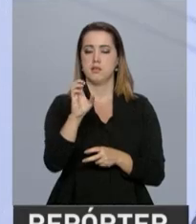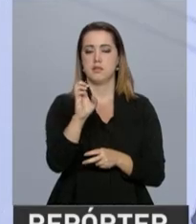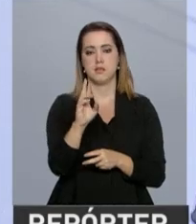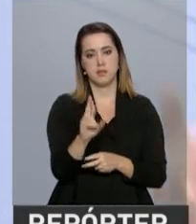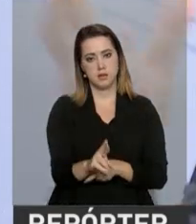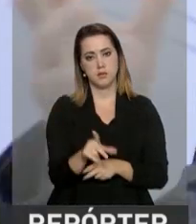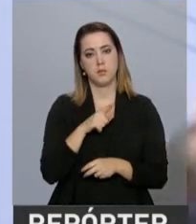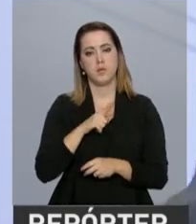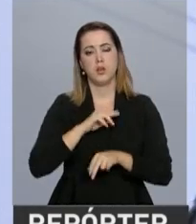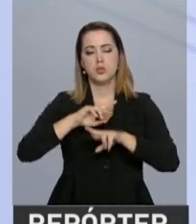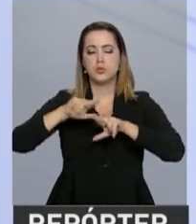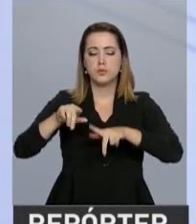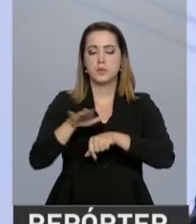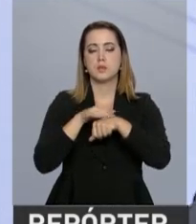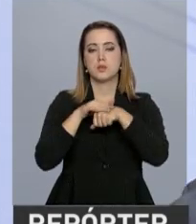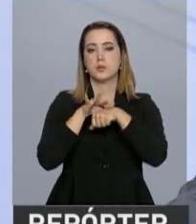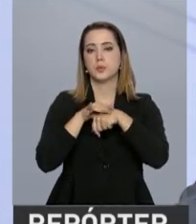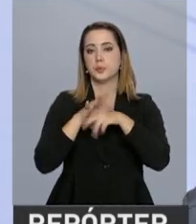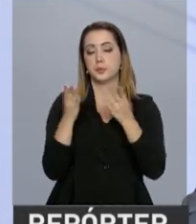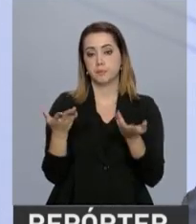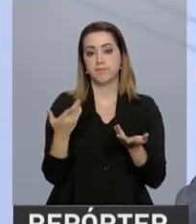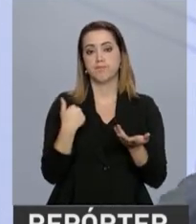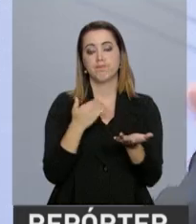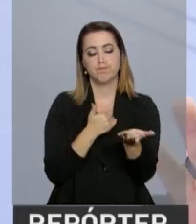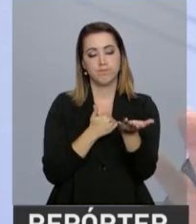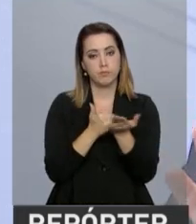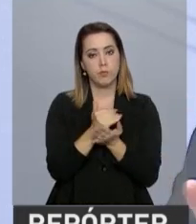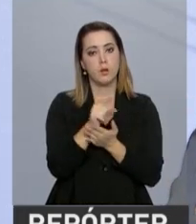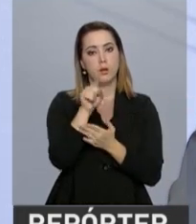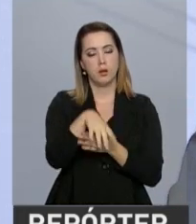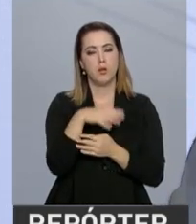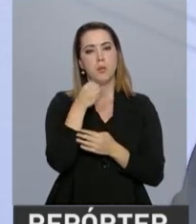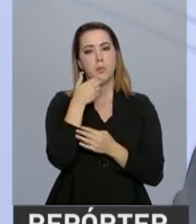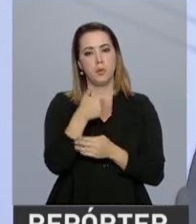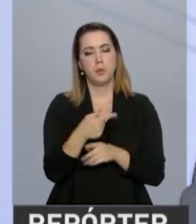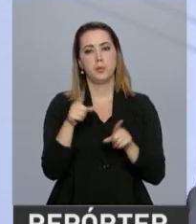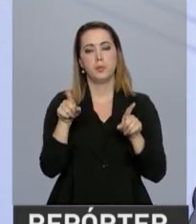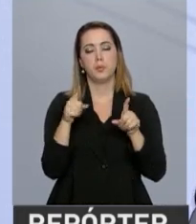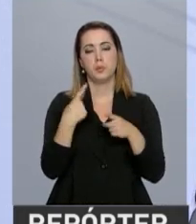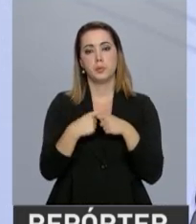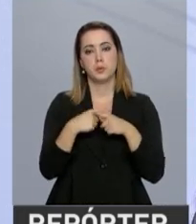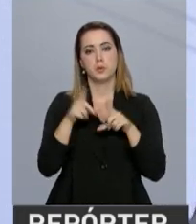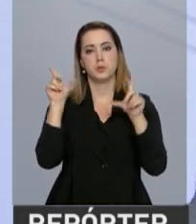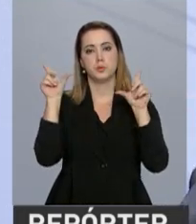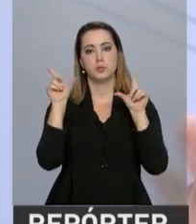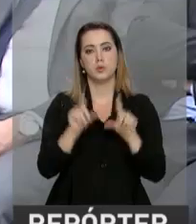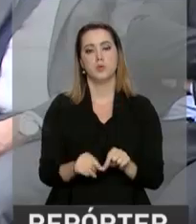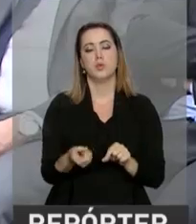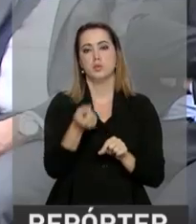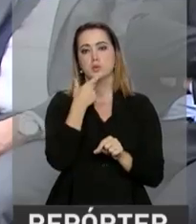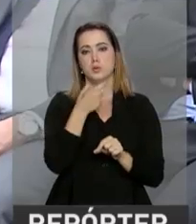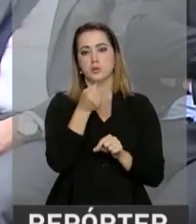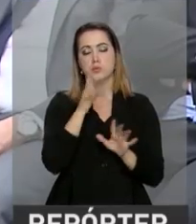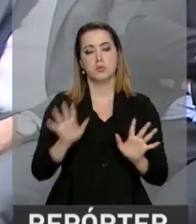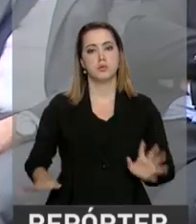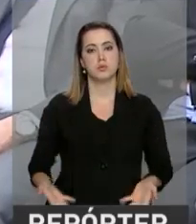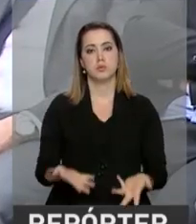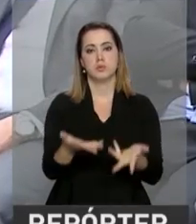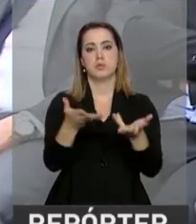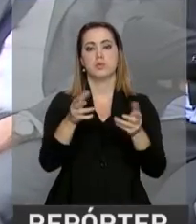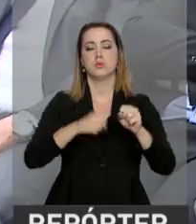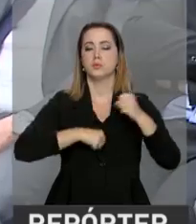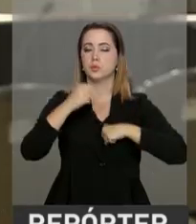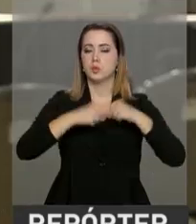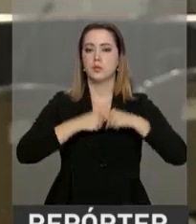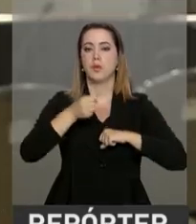outras. Para o ministro da Saúde, a iniciativa é importante porque ajuda a diminuir os custos dos medicamentos e a incentivar a